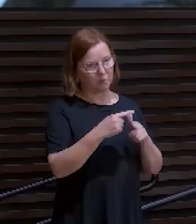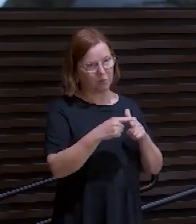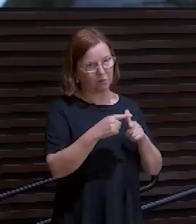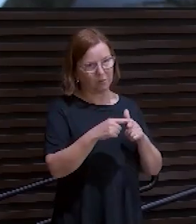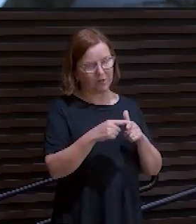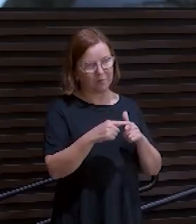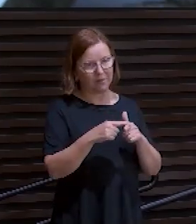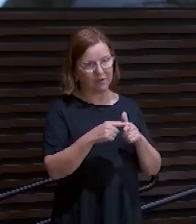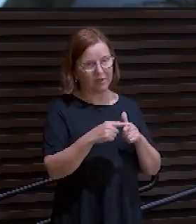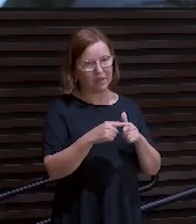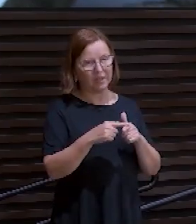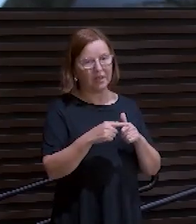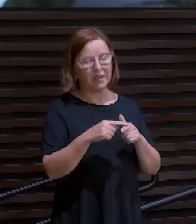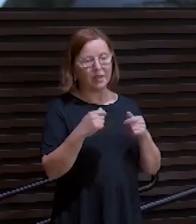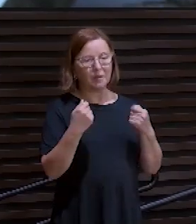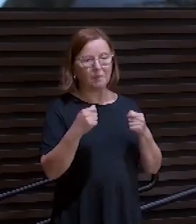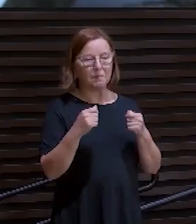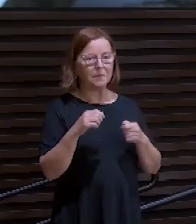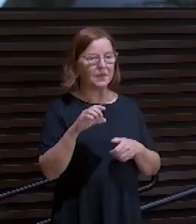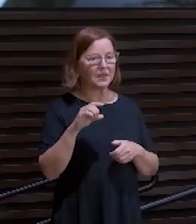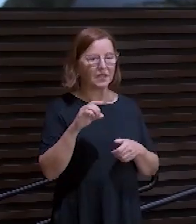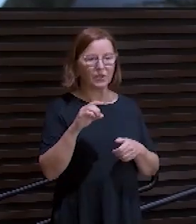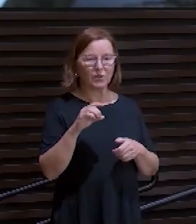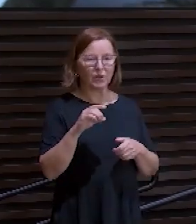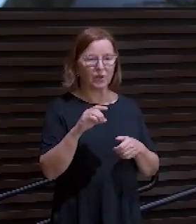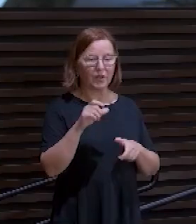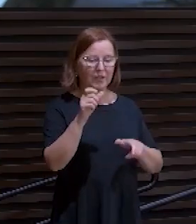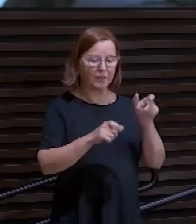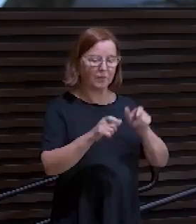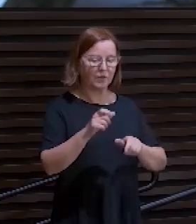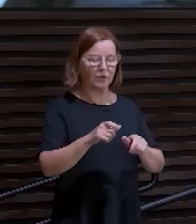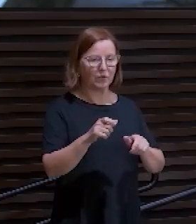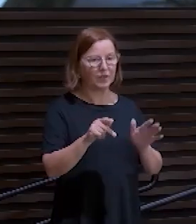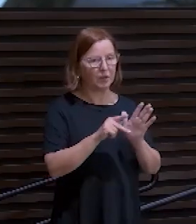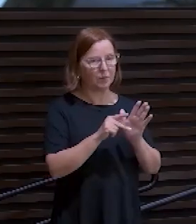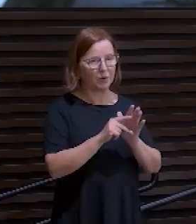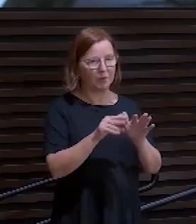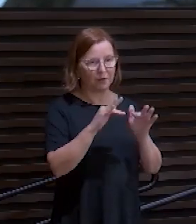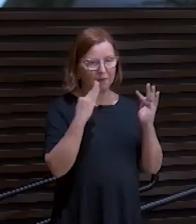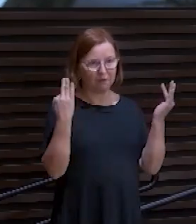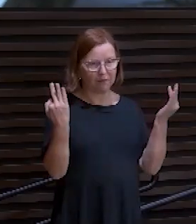a intimidade da minha casa que está em jogo. Percebe?